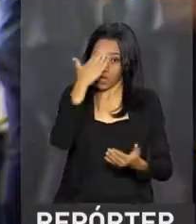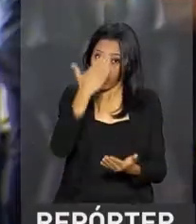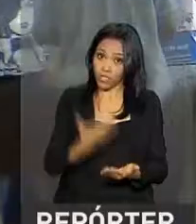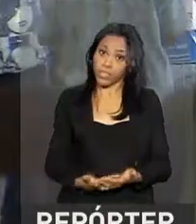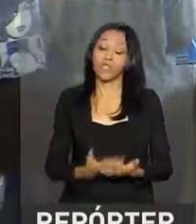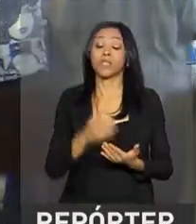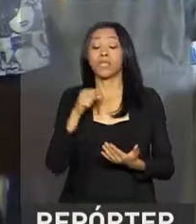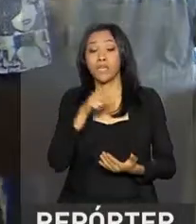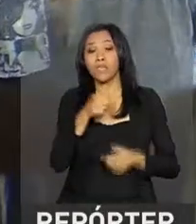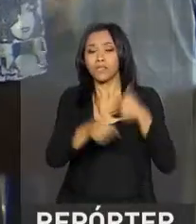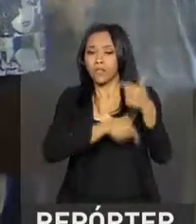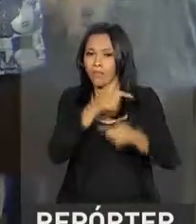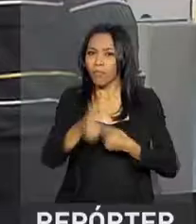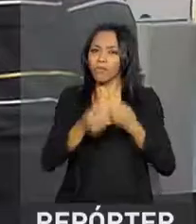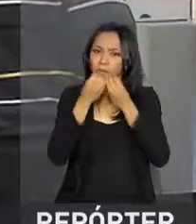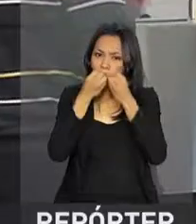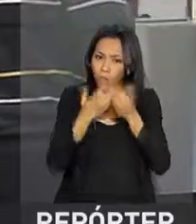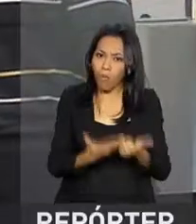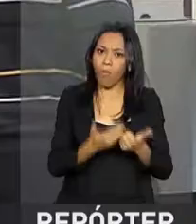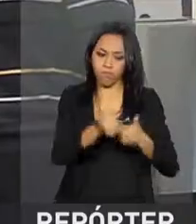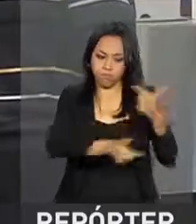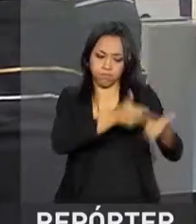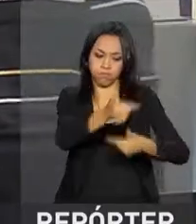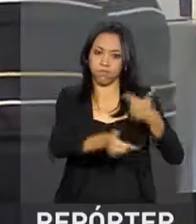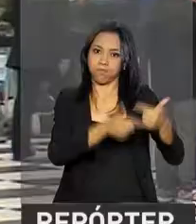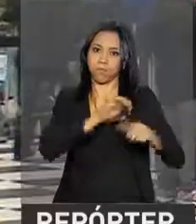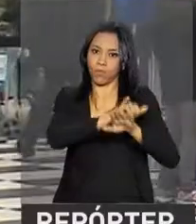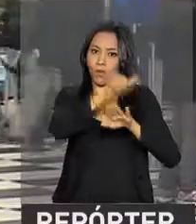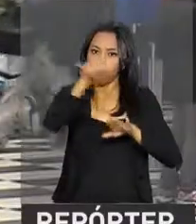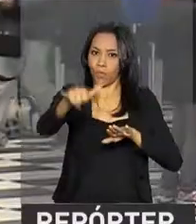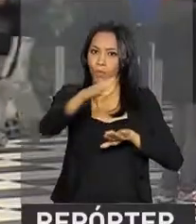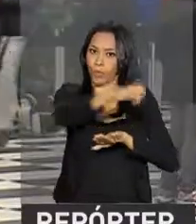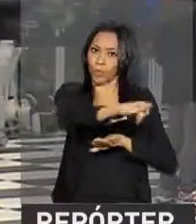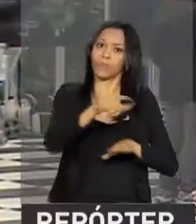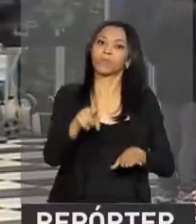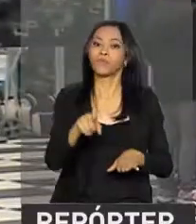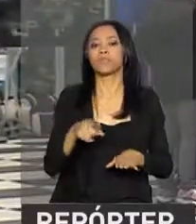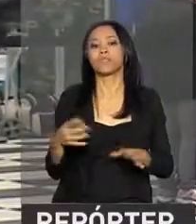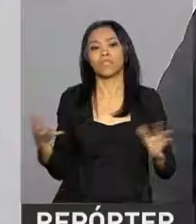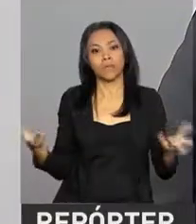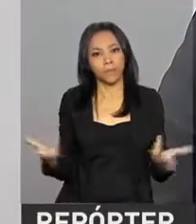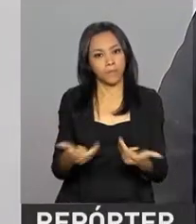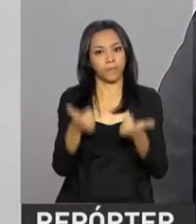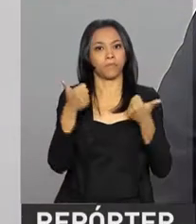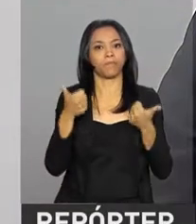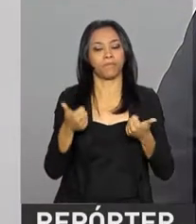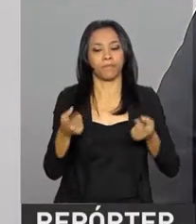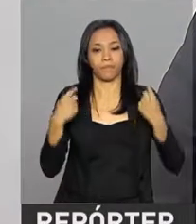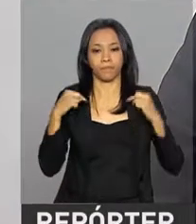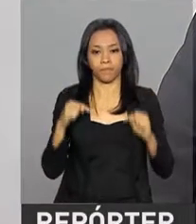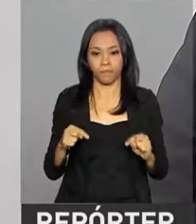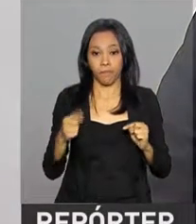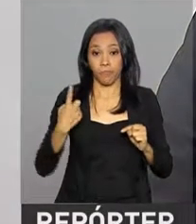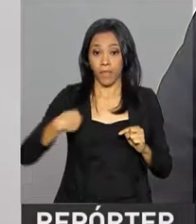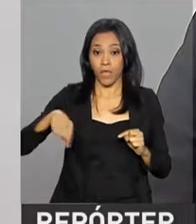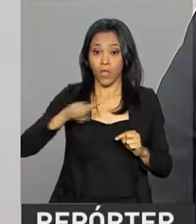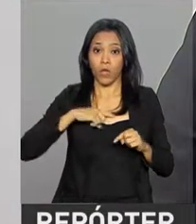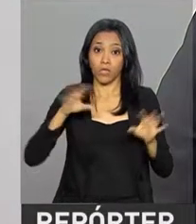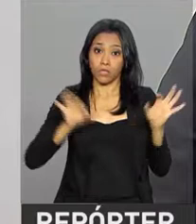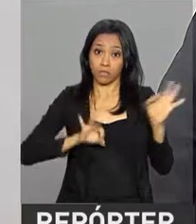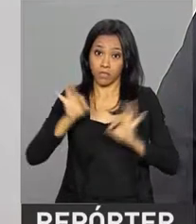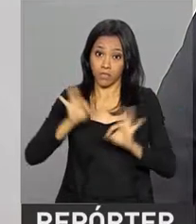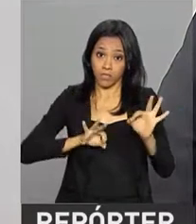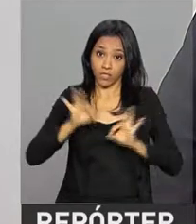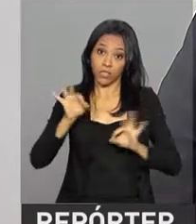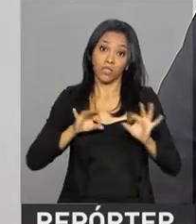vai garantir um bom funcionamento nos aeroportos e um atendimento eficaz aos passageiros. Nós planejamos tudo